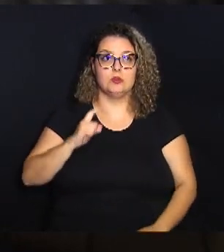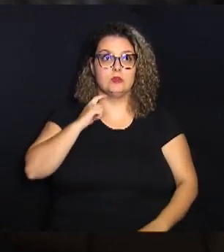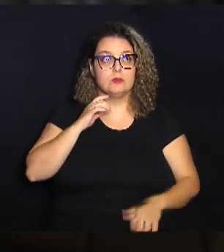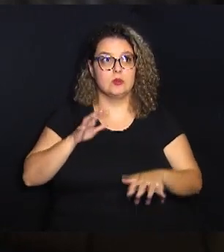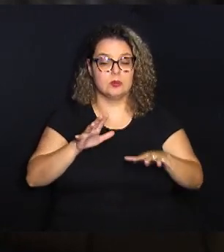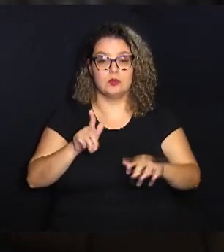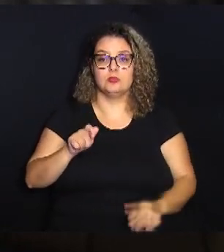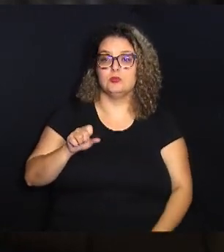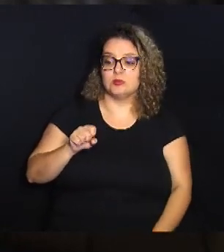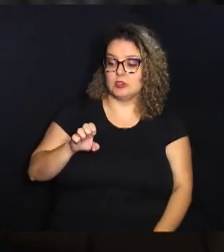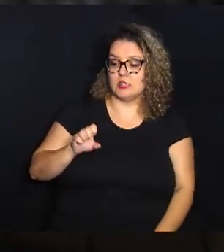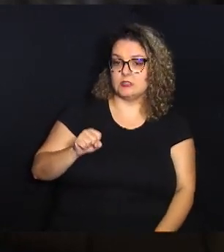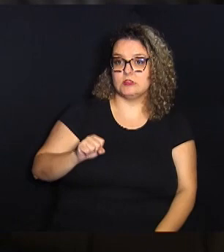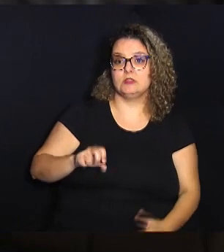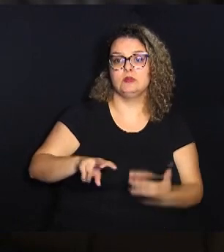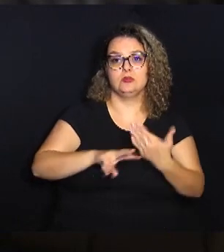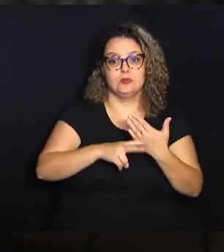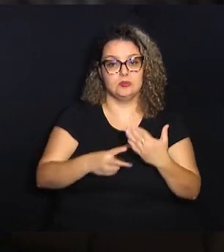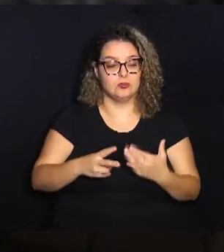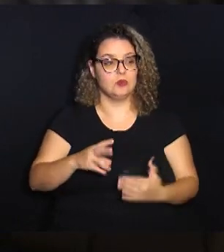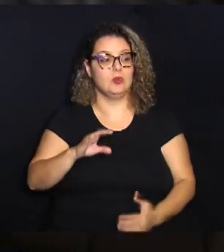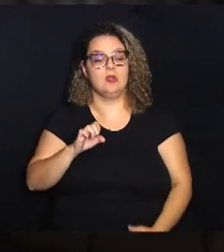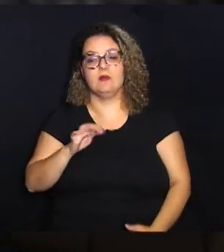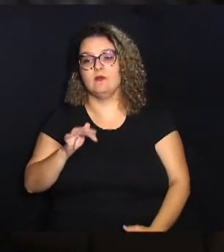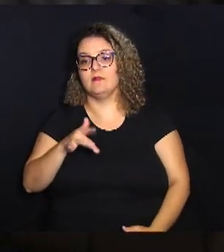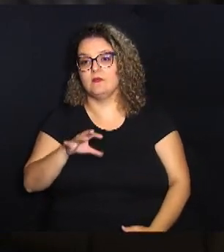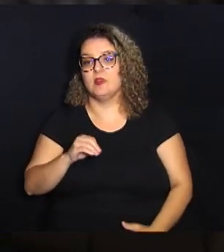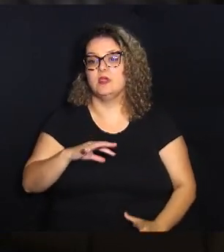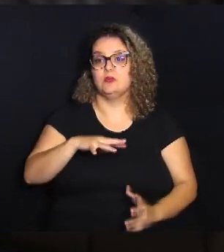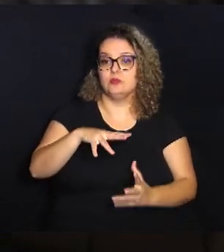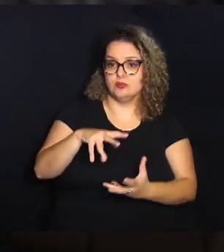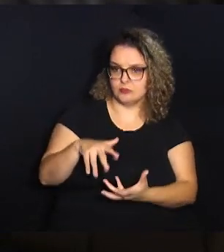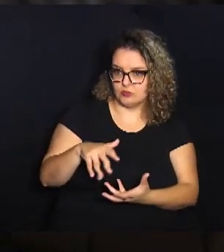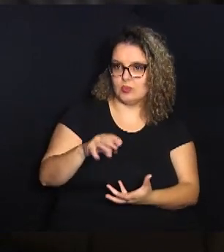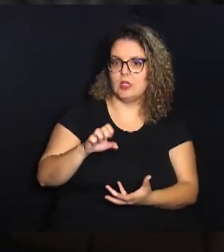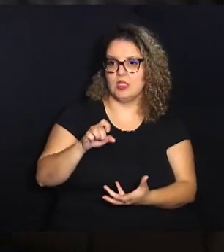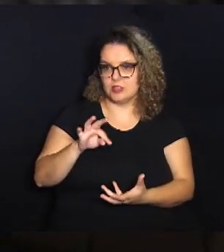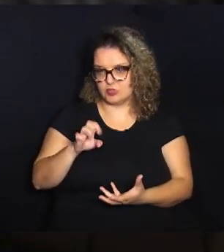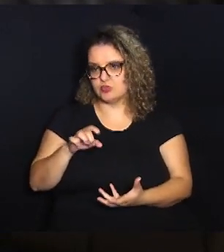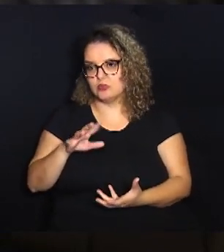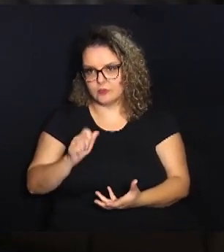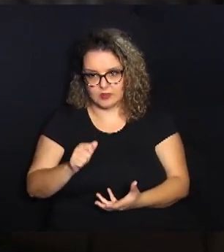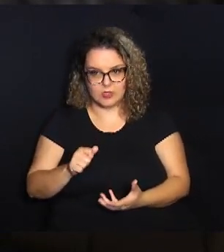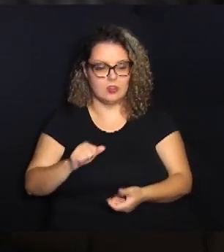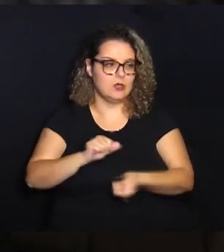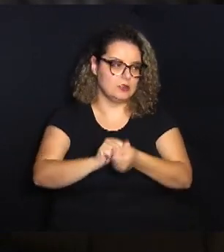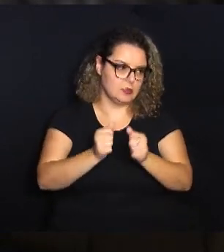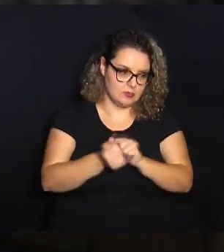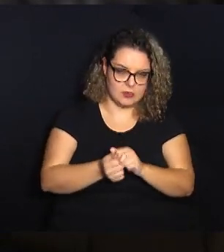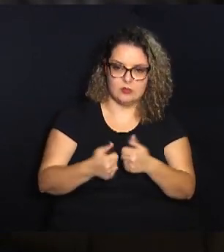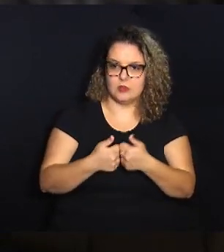efeito estufa, readequando o modelo de transporte, que é o principal